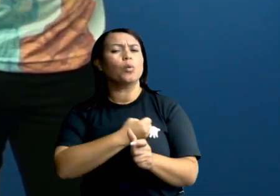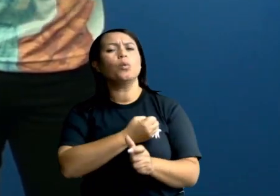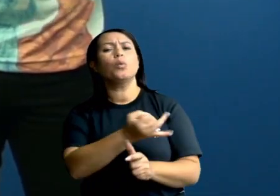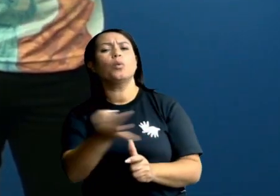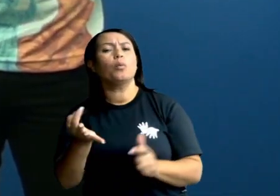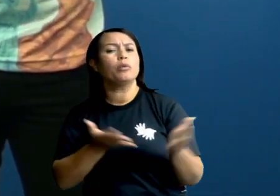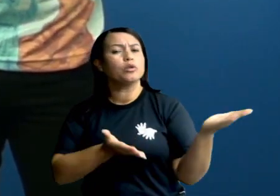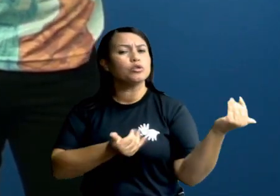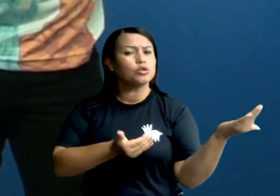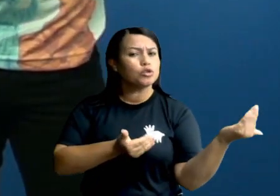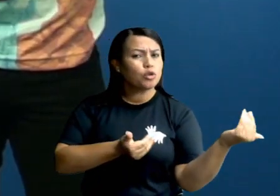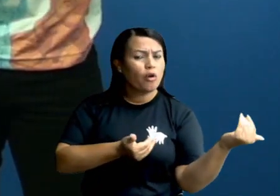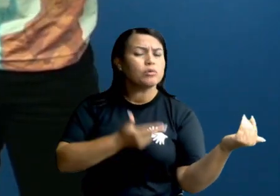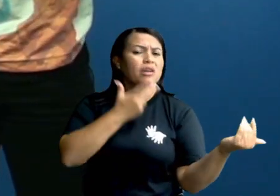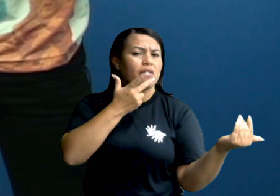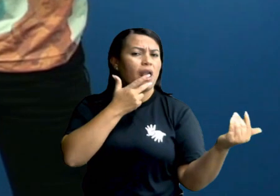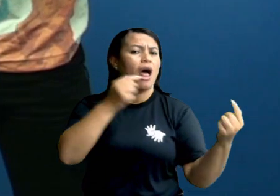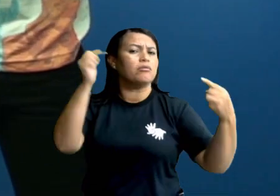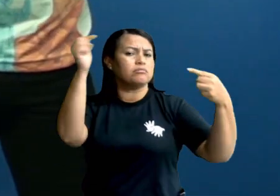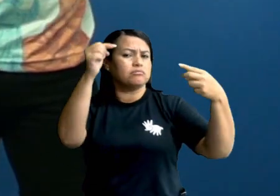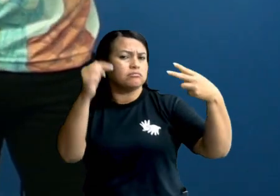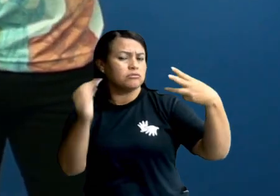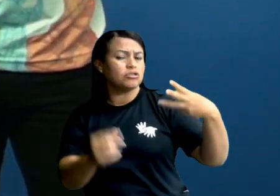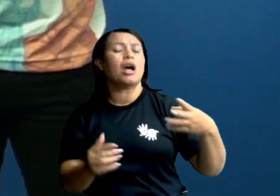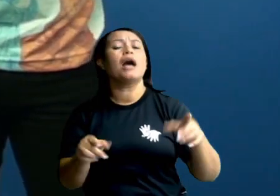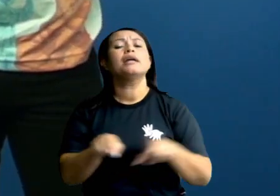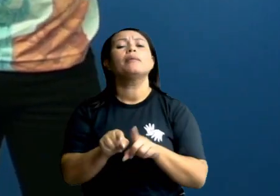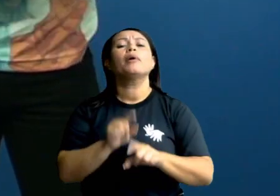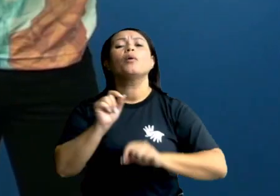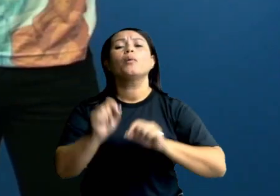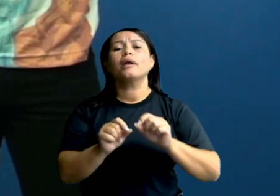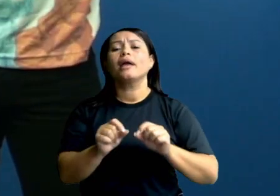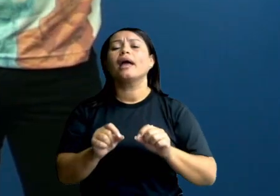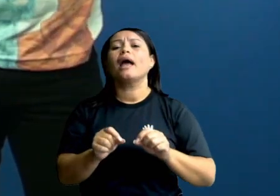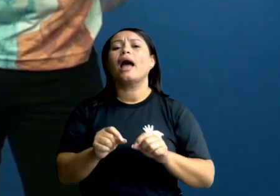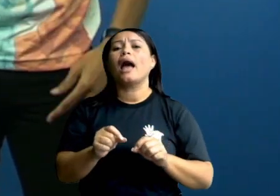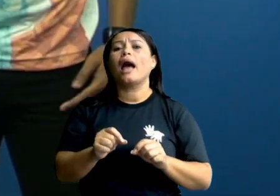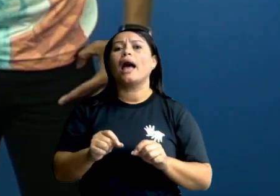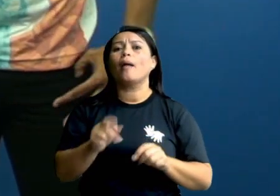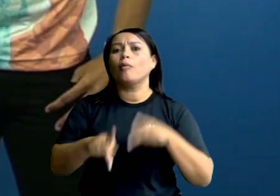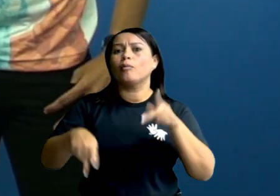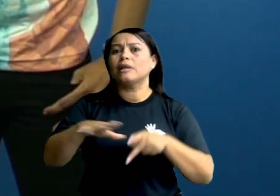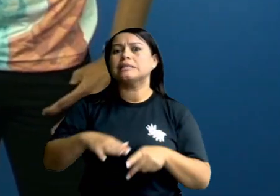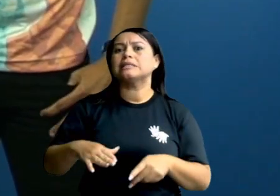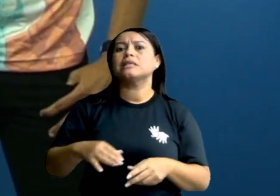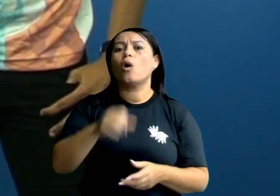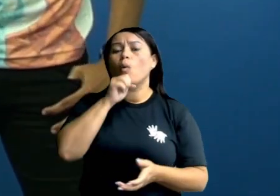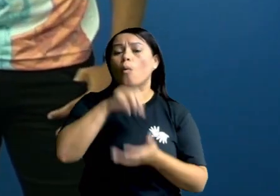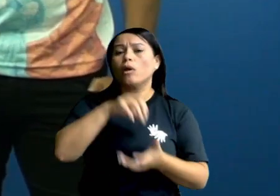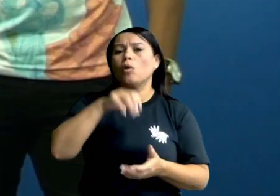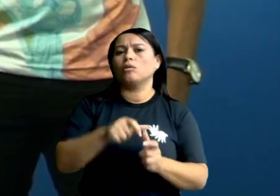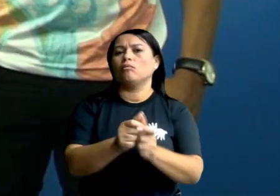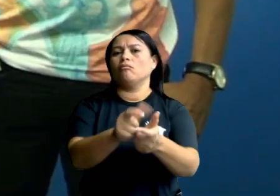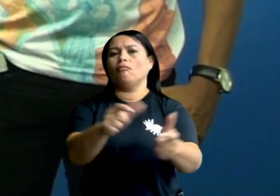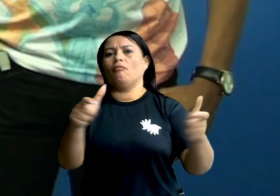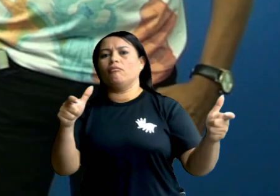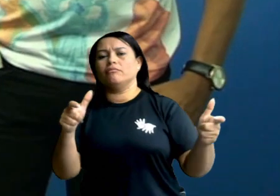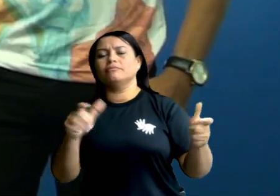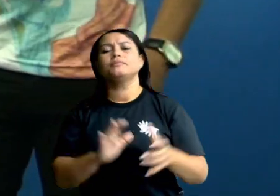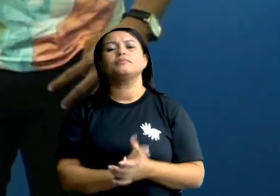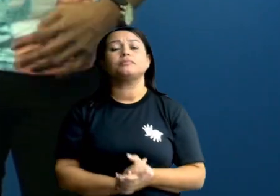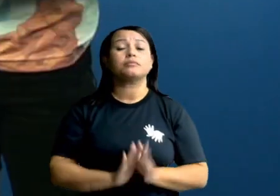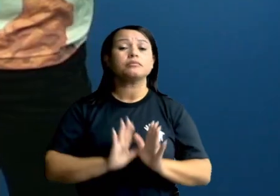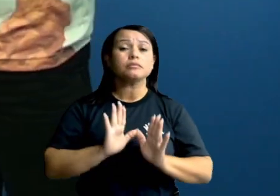conta dos motivos que eu já citei aqui, e, em contrapartida, a população idosa está cada vez mais numerosa, tá bom?